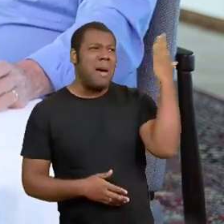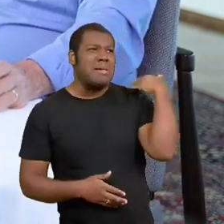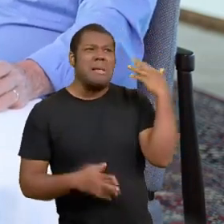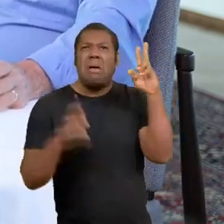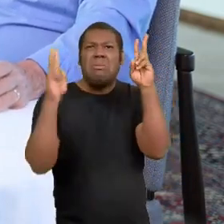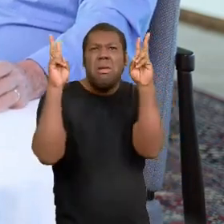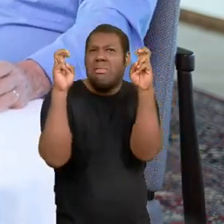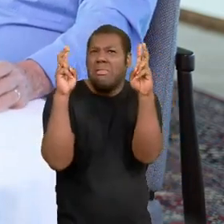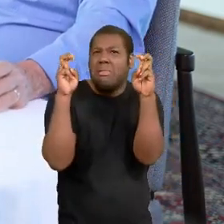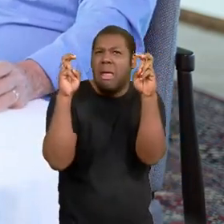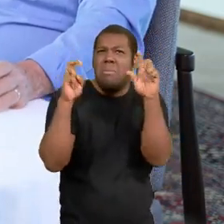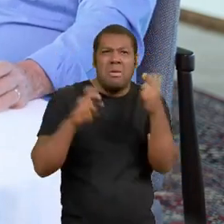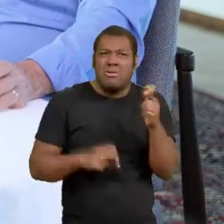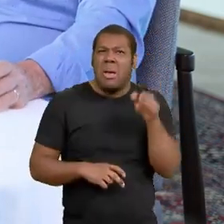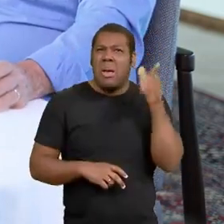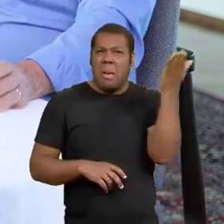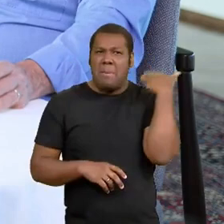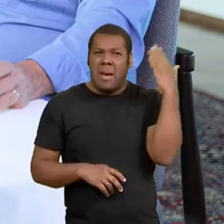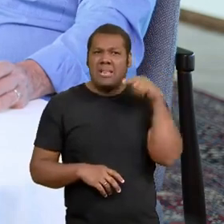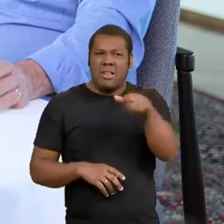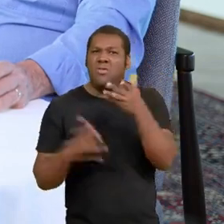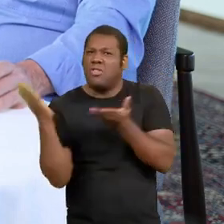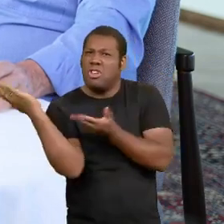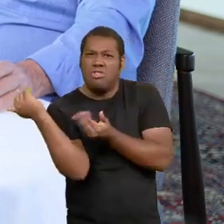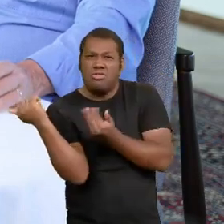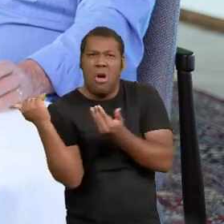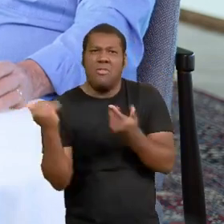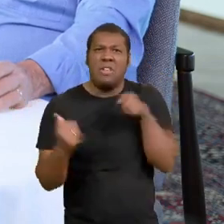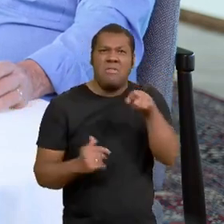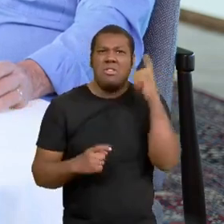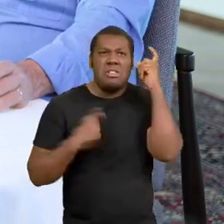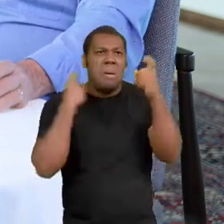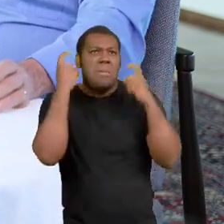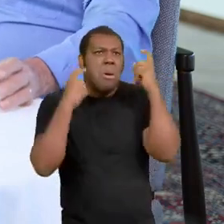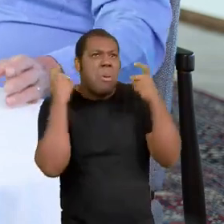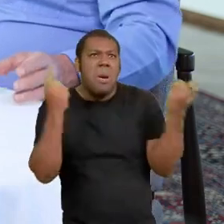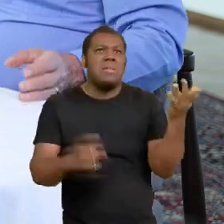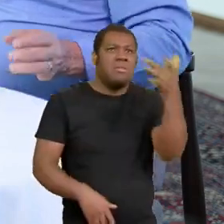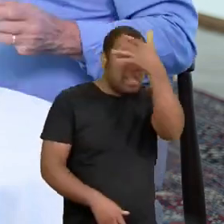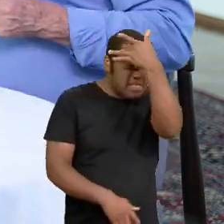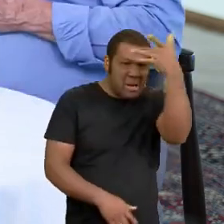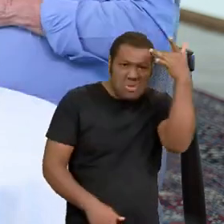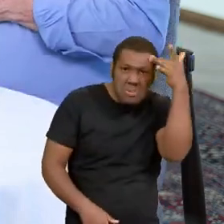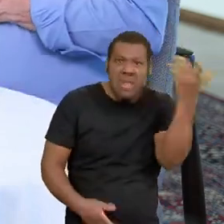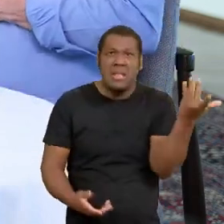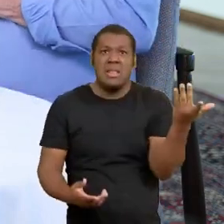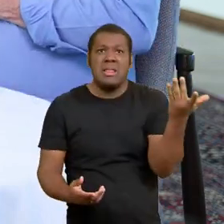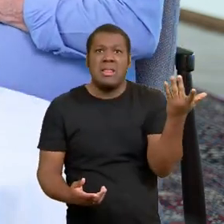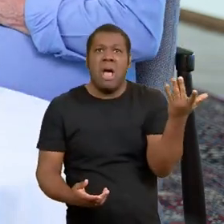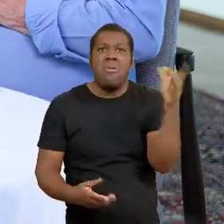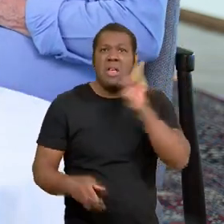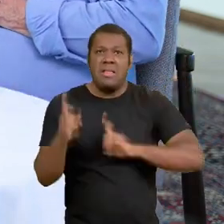né? Quer dizer, a gente não, não era um pânico, ataque de pânico. São coisas que são muito reais hoje.